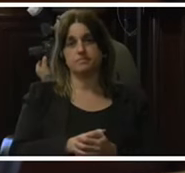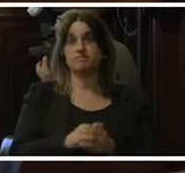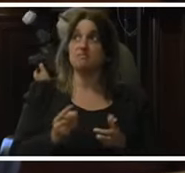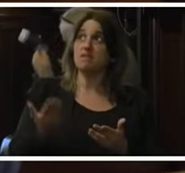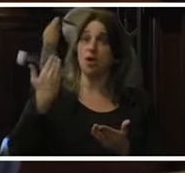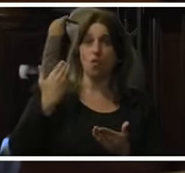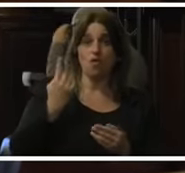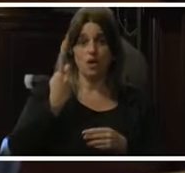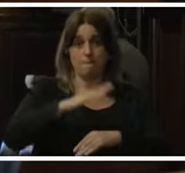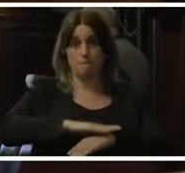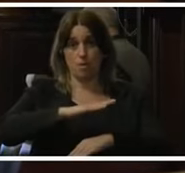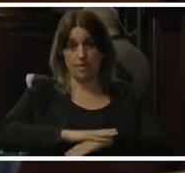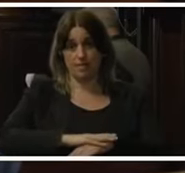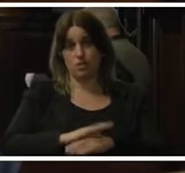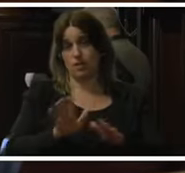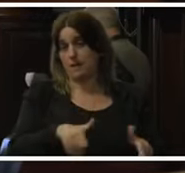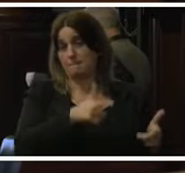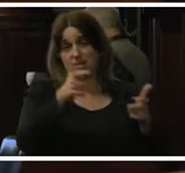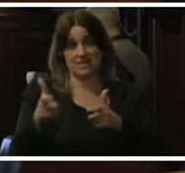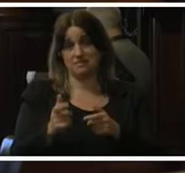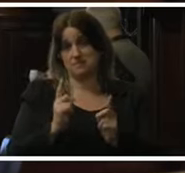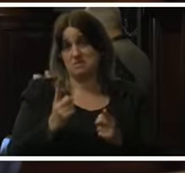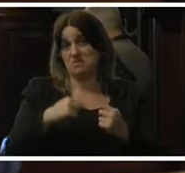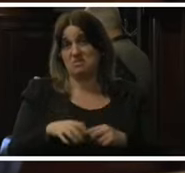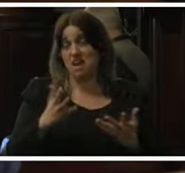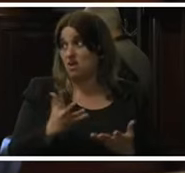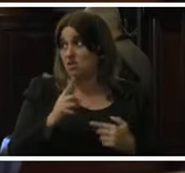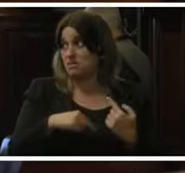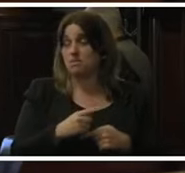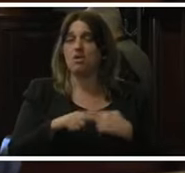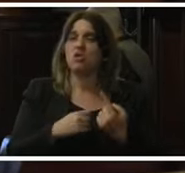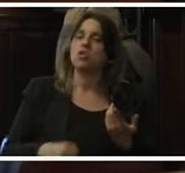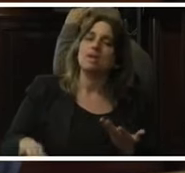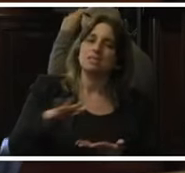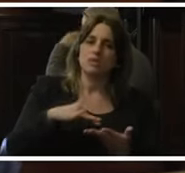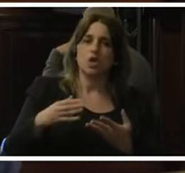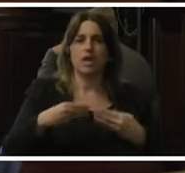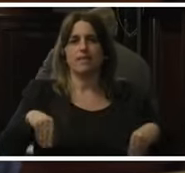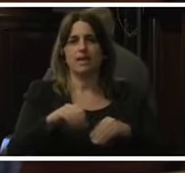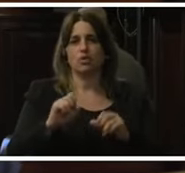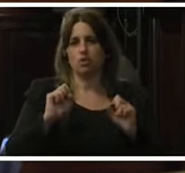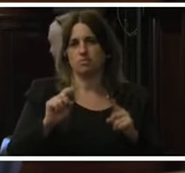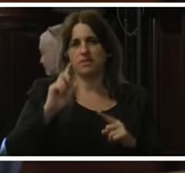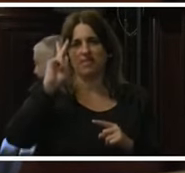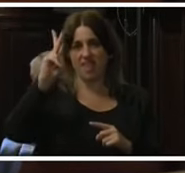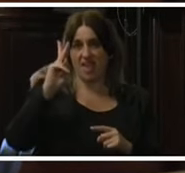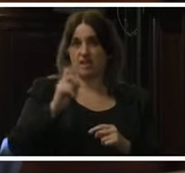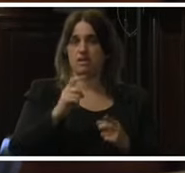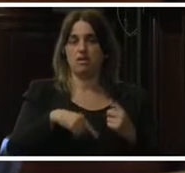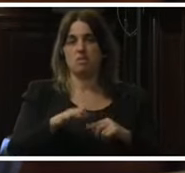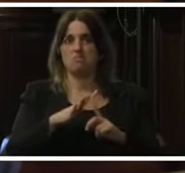dizer que existem outras situações e territórios indígenas demarcadas com presença isolados que também